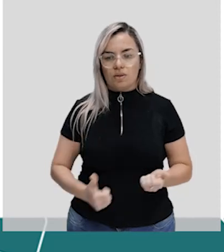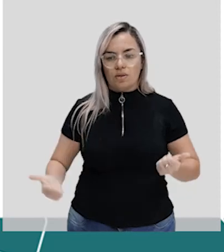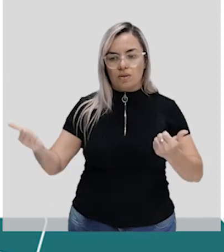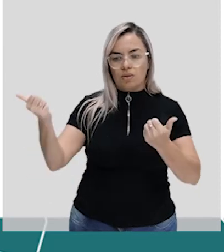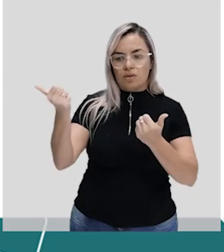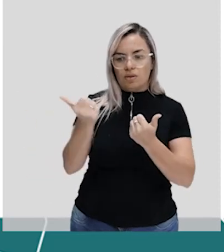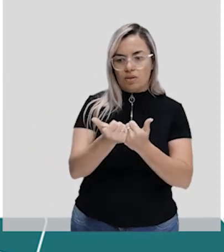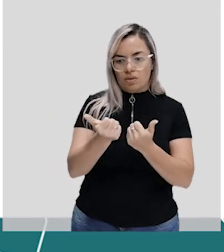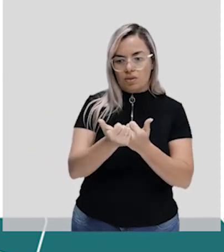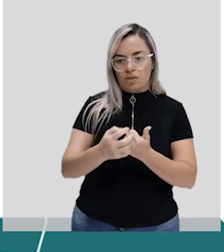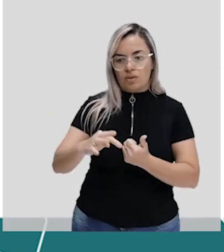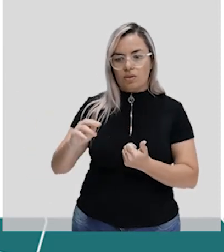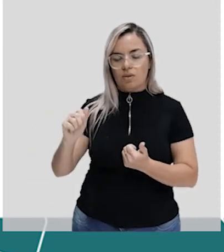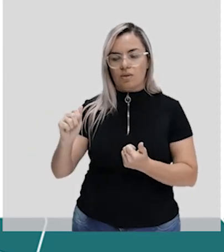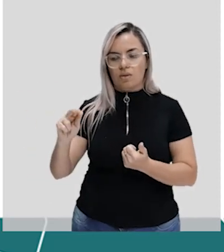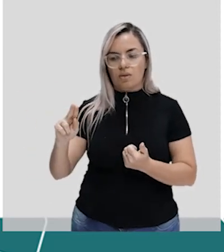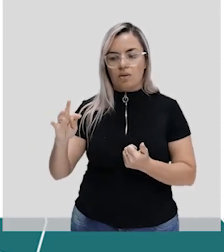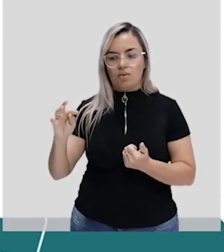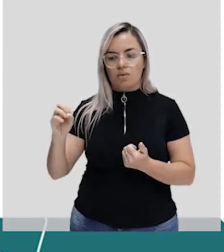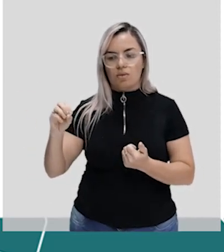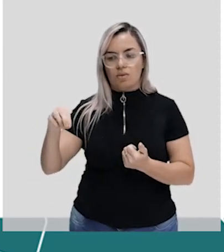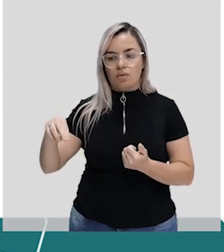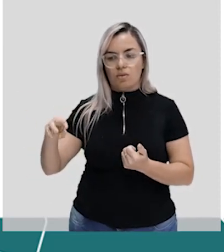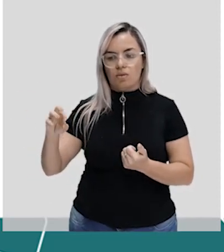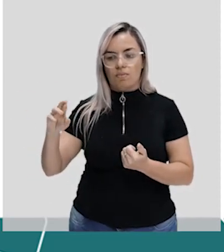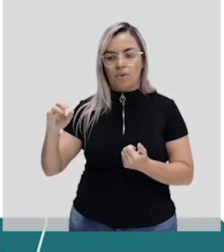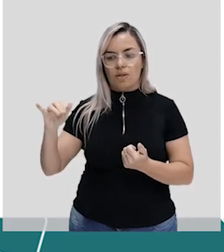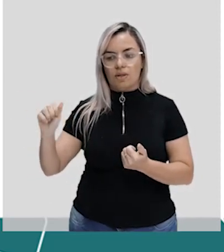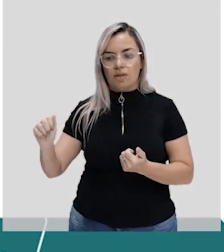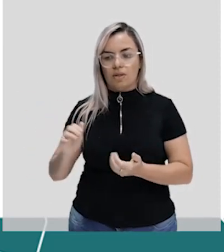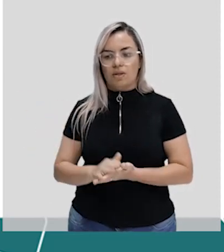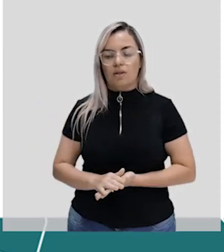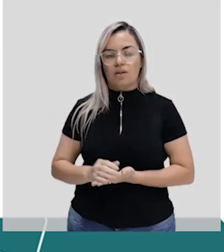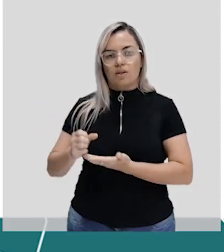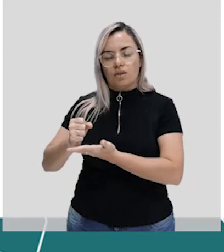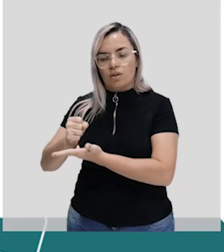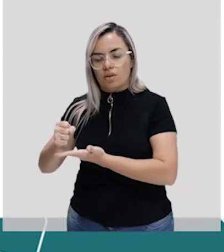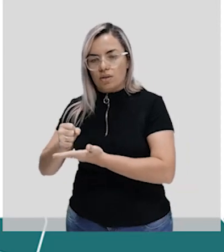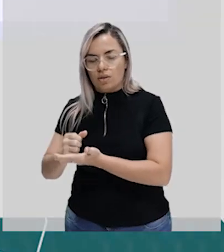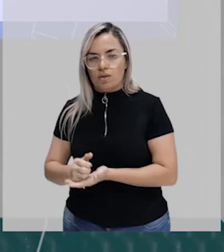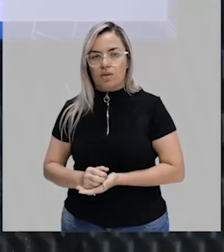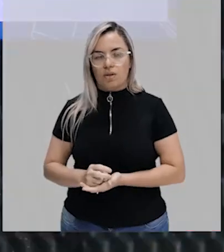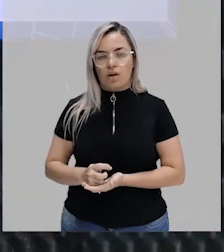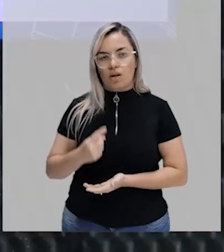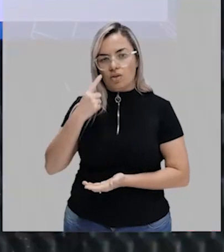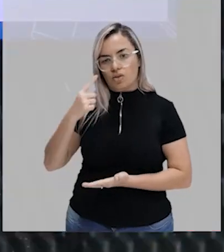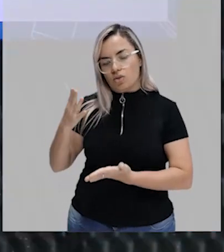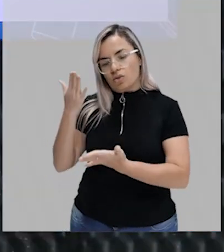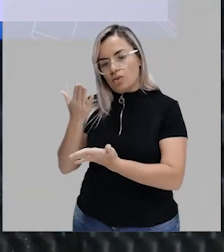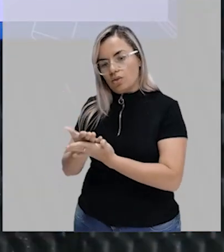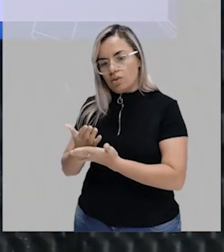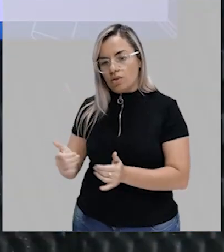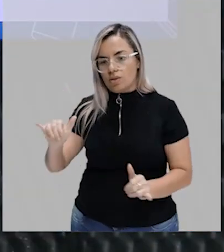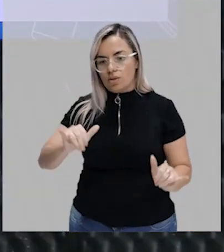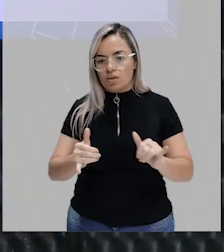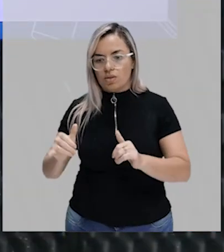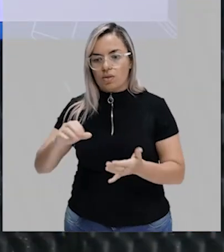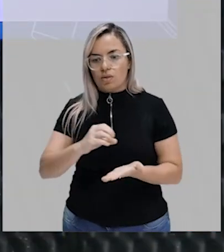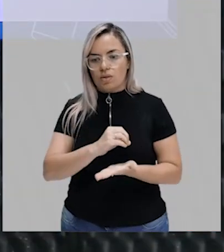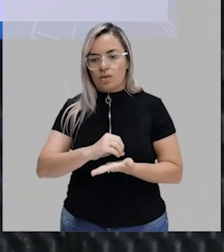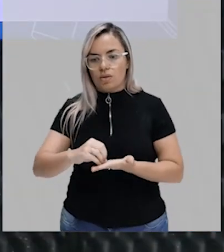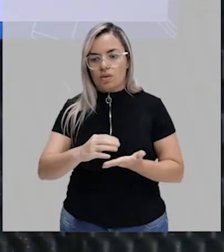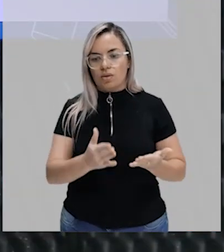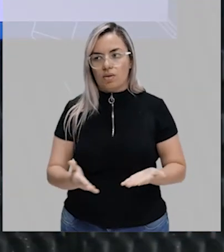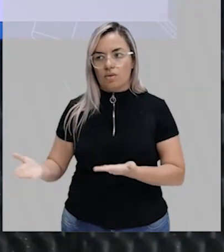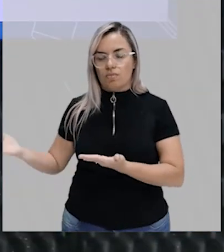substituição por tautomeria de base, tá? Que a gente vê isso aqui na química orgânica. Então, o que seria a tautomeria de base? Eu tenho